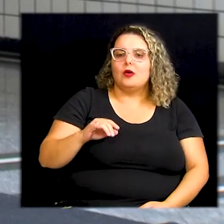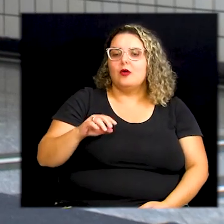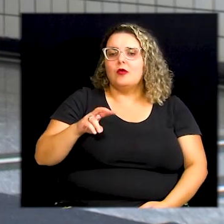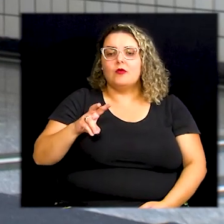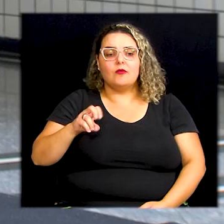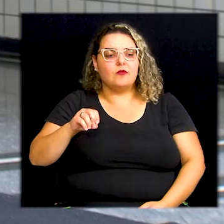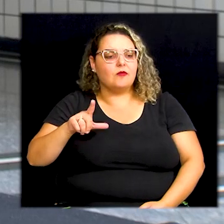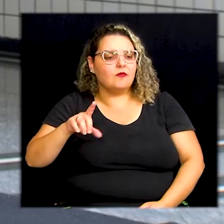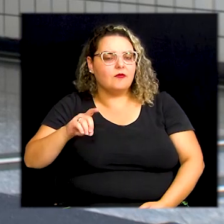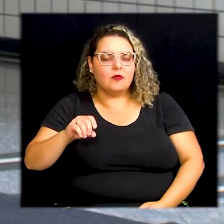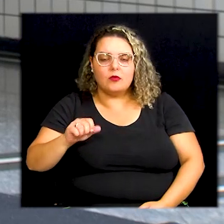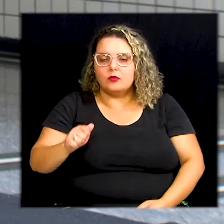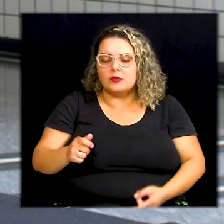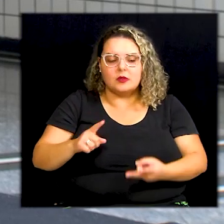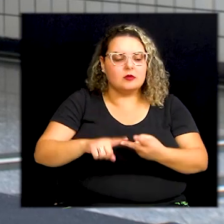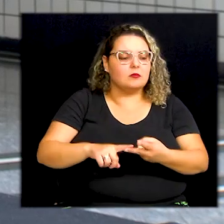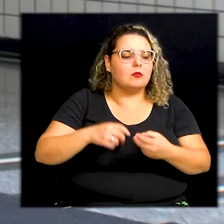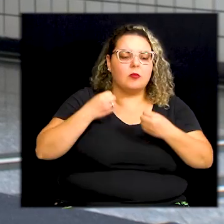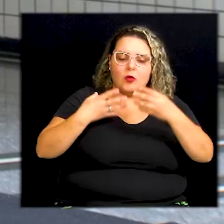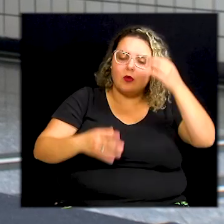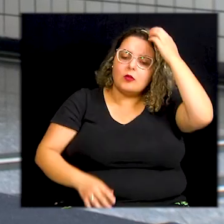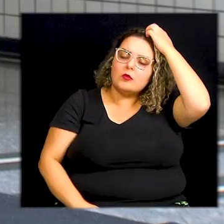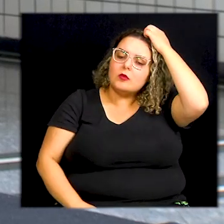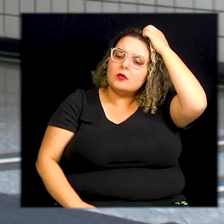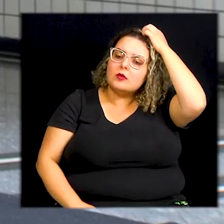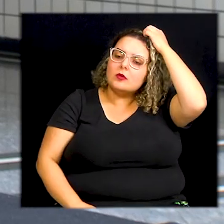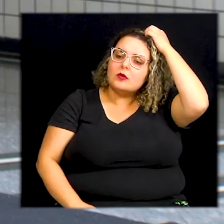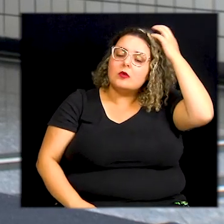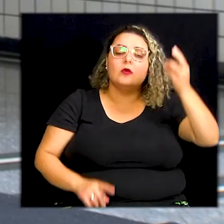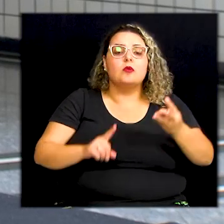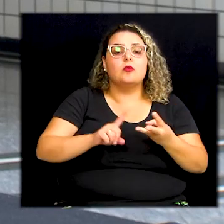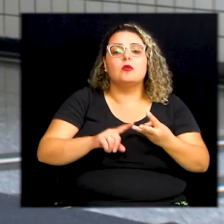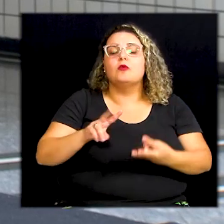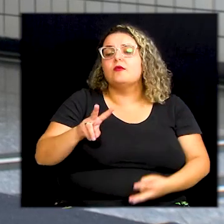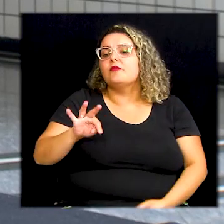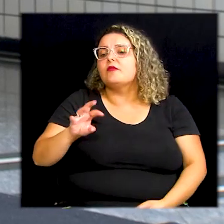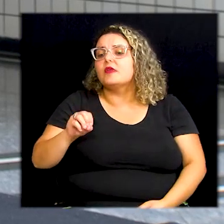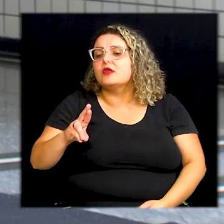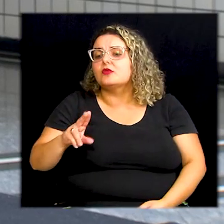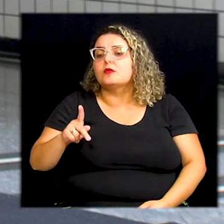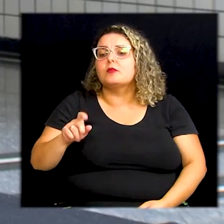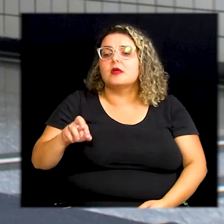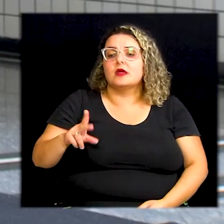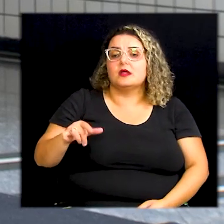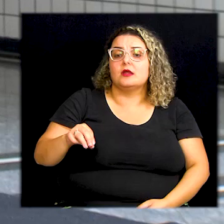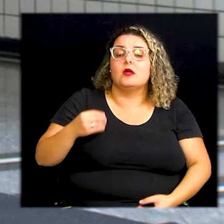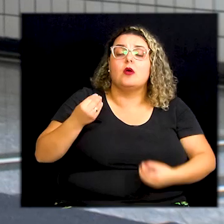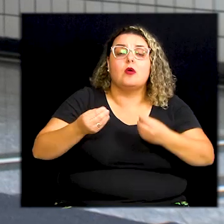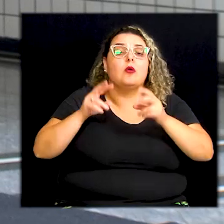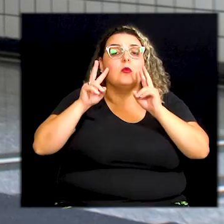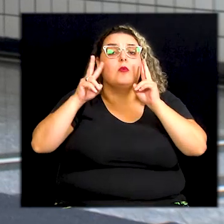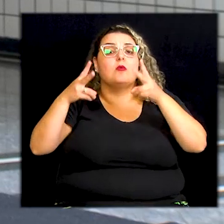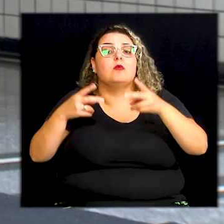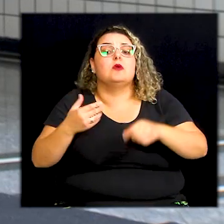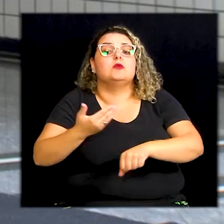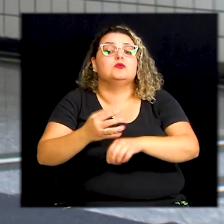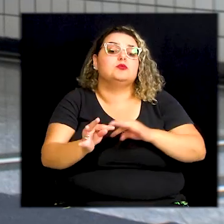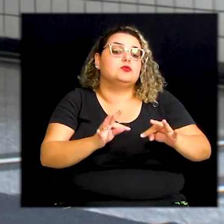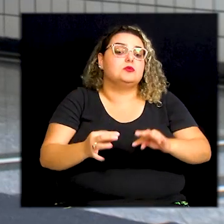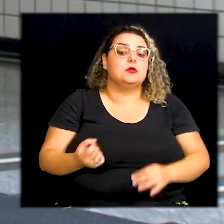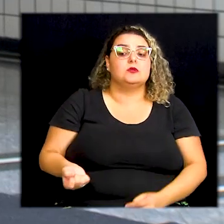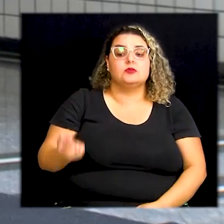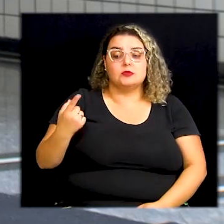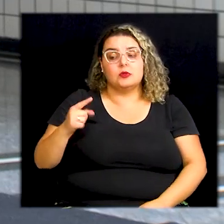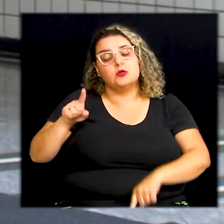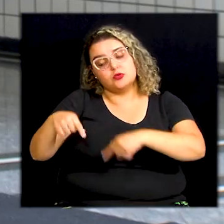o Vojvoda também, muito bem, o Vitor Pereira. Como é que você enxerga os treinadores estrangeiros, muitos